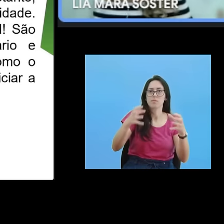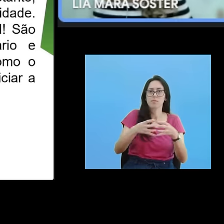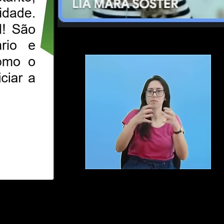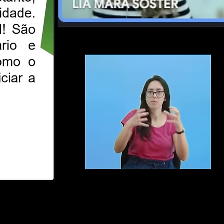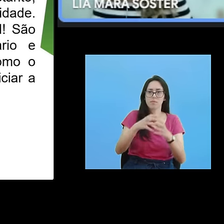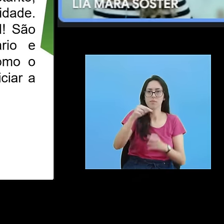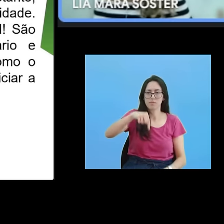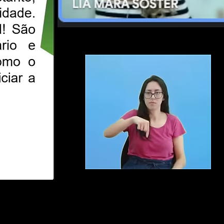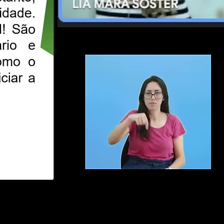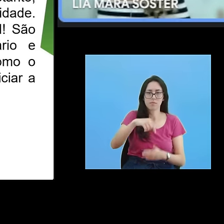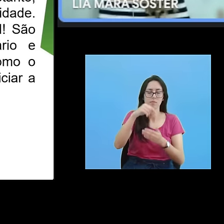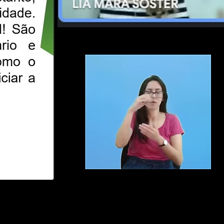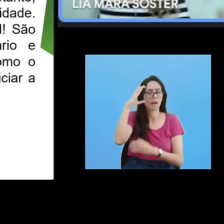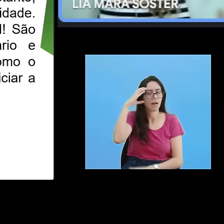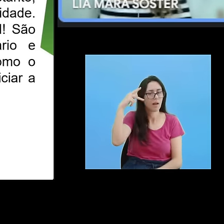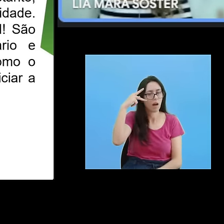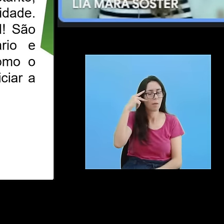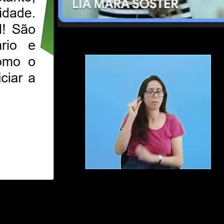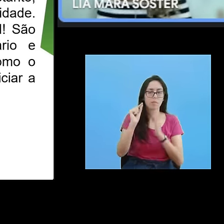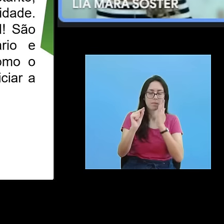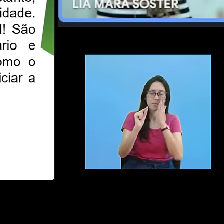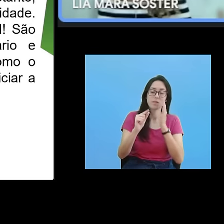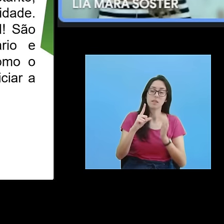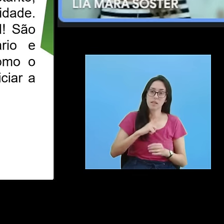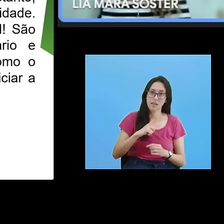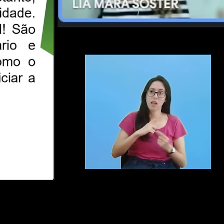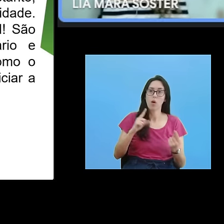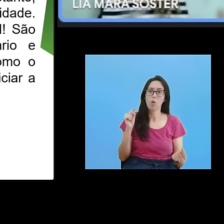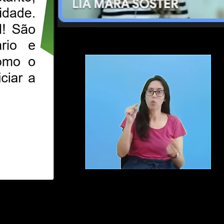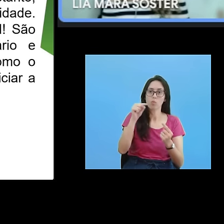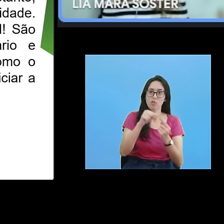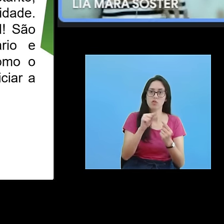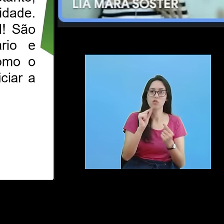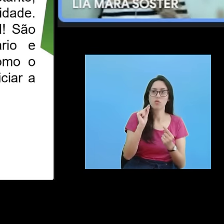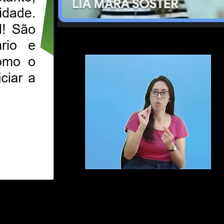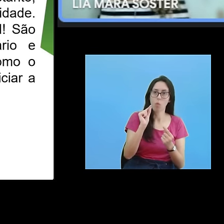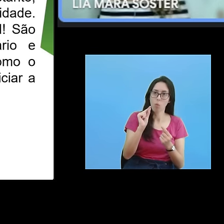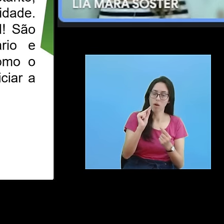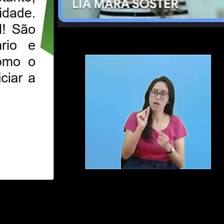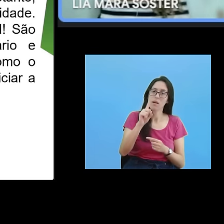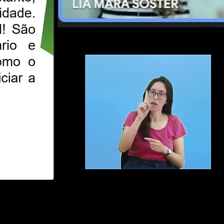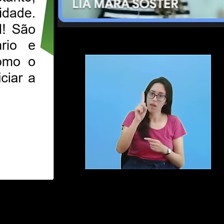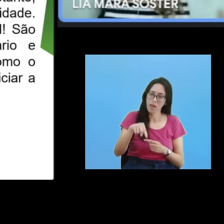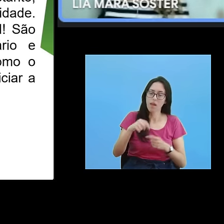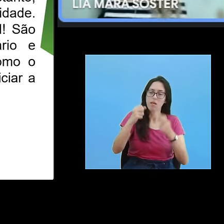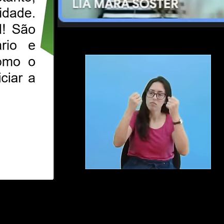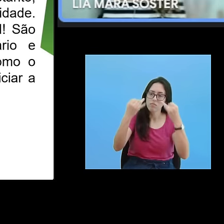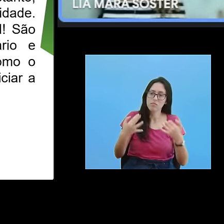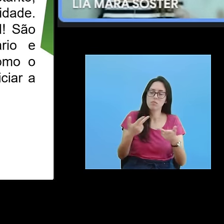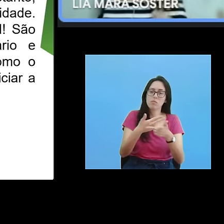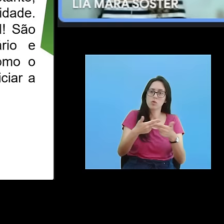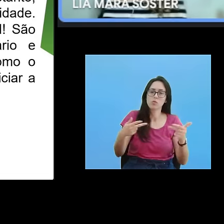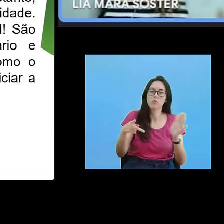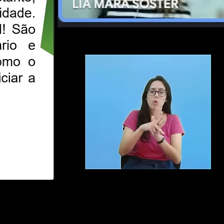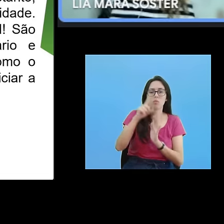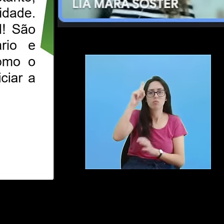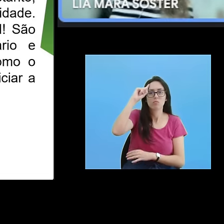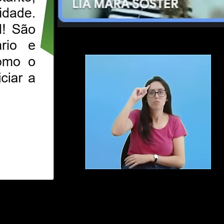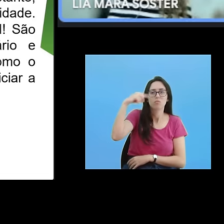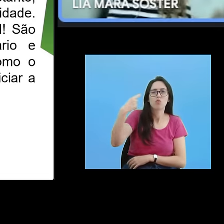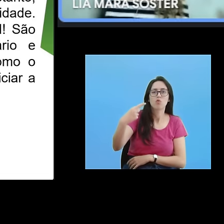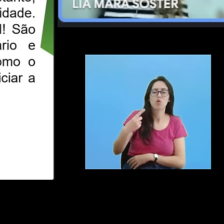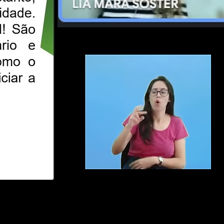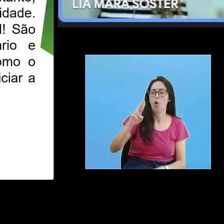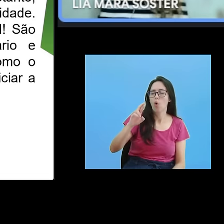aqui do nosso CAP, elas têm por objetivo, então, tratar dessas questões rotineiras num primeiro momento, porque essas